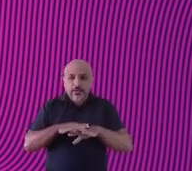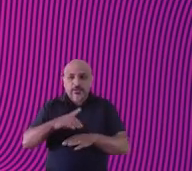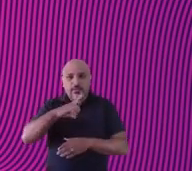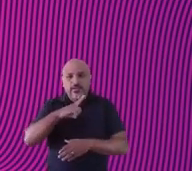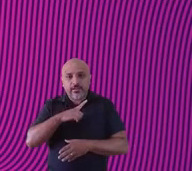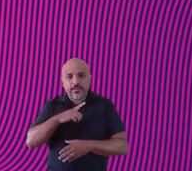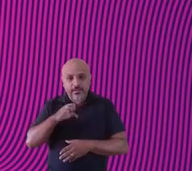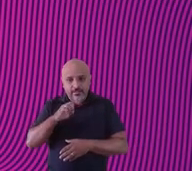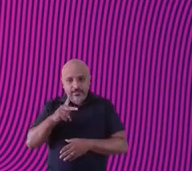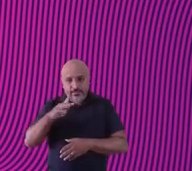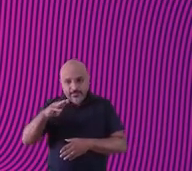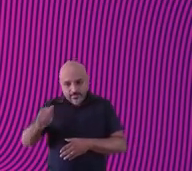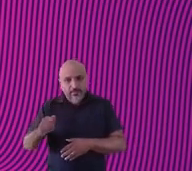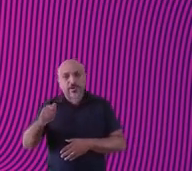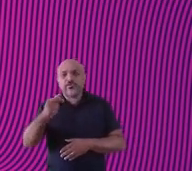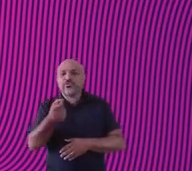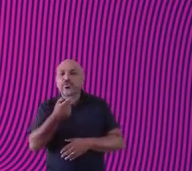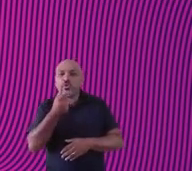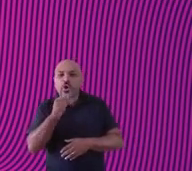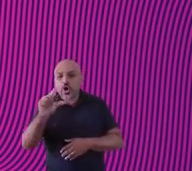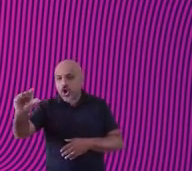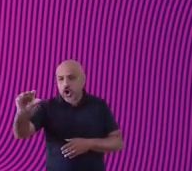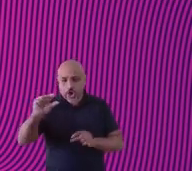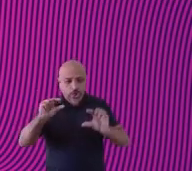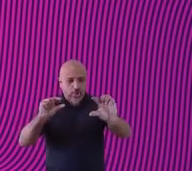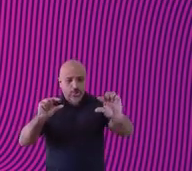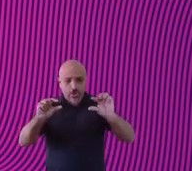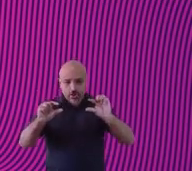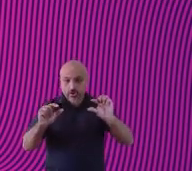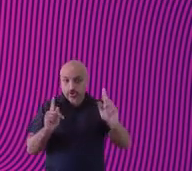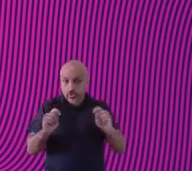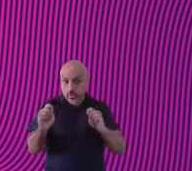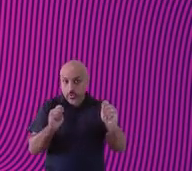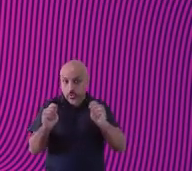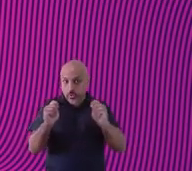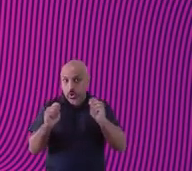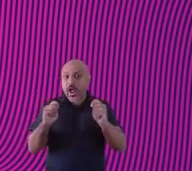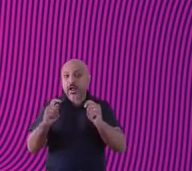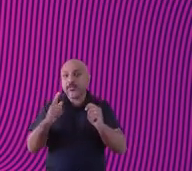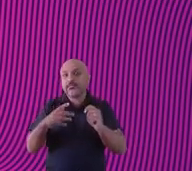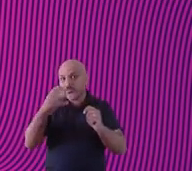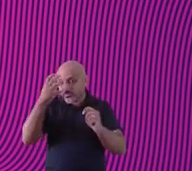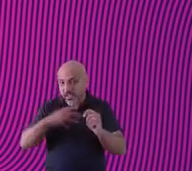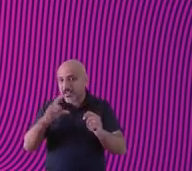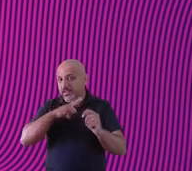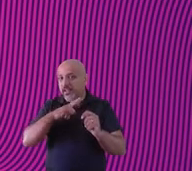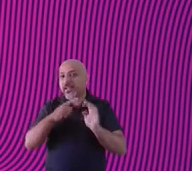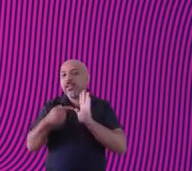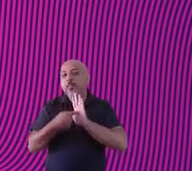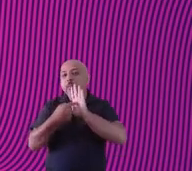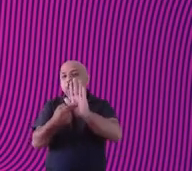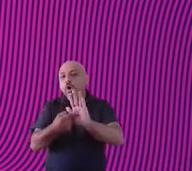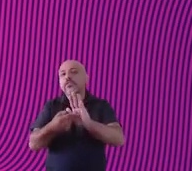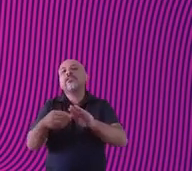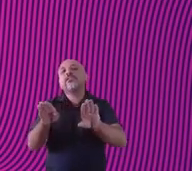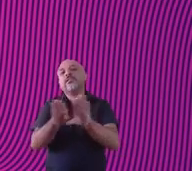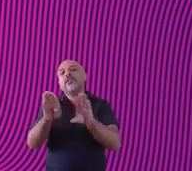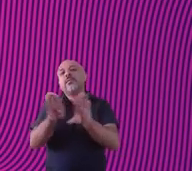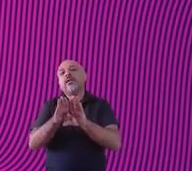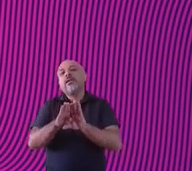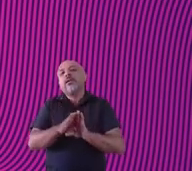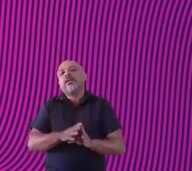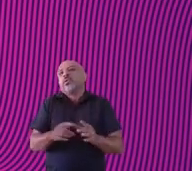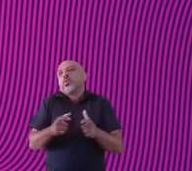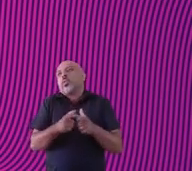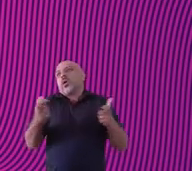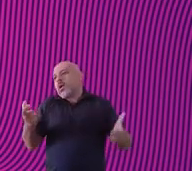esquema de dose controlada né o nível sérico né ele mostra tá mostrando um grau